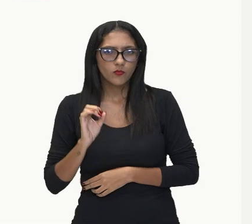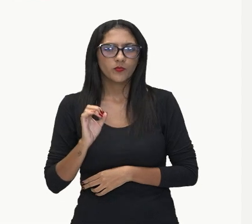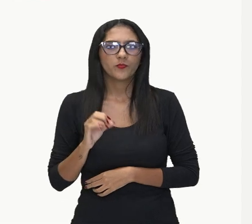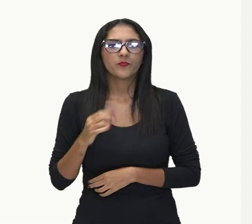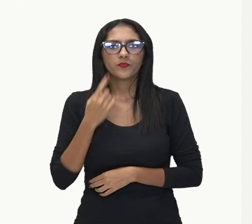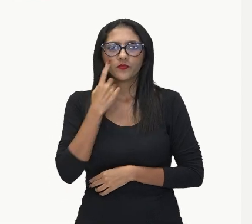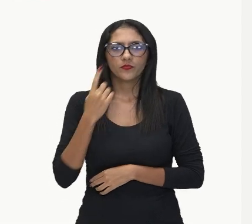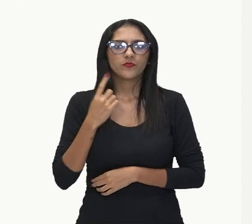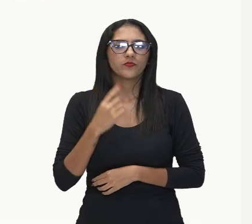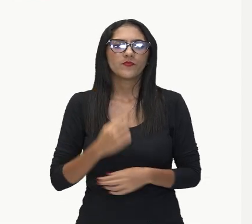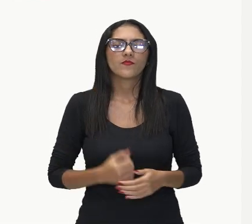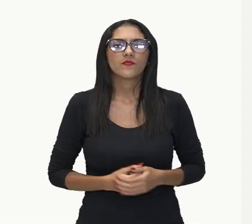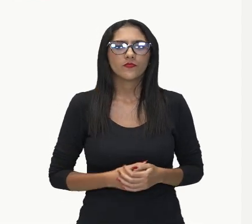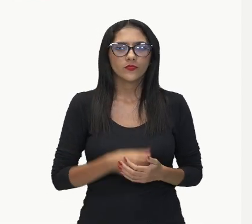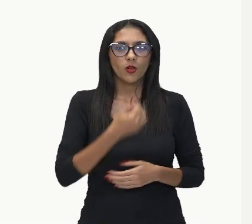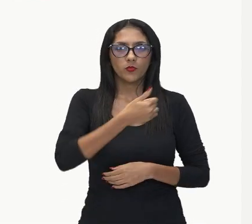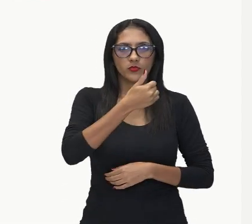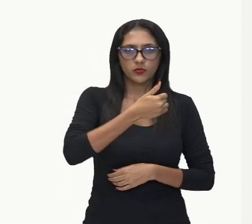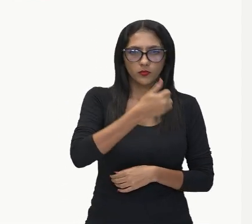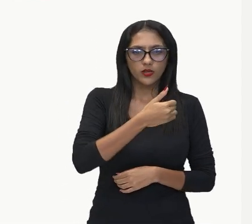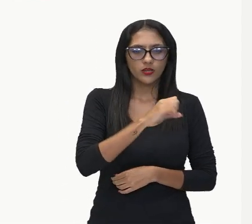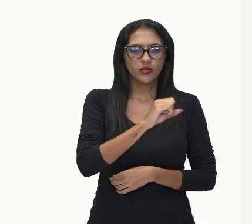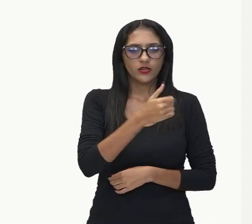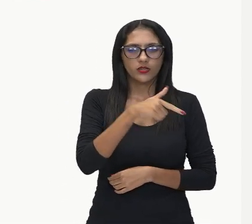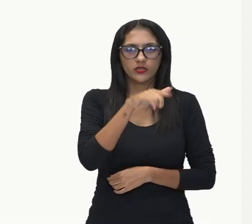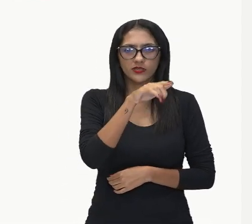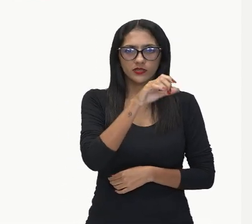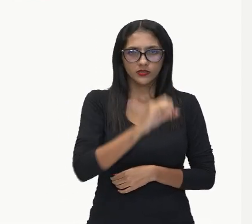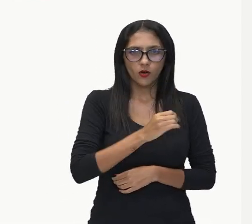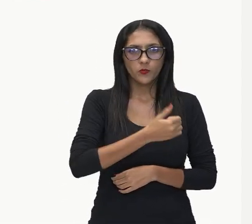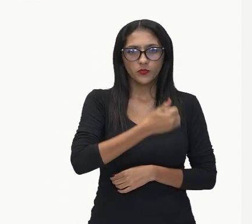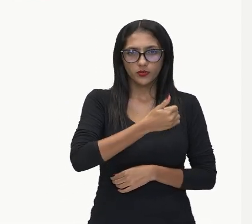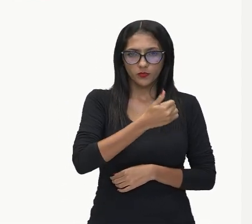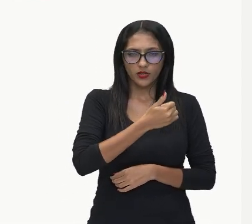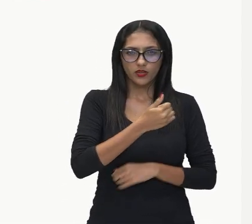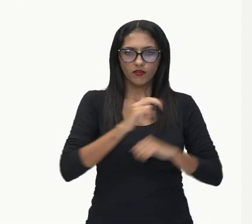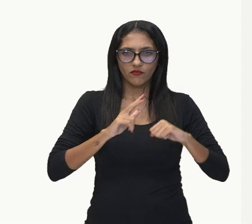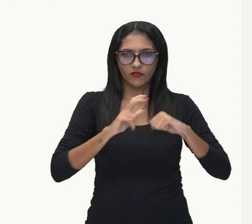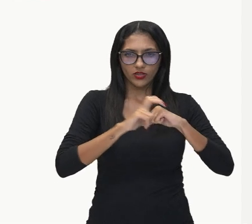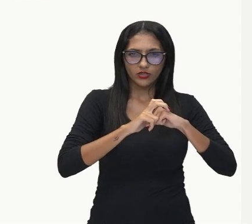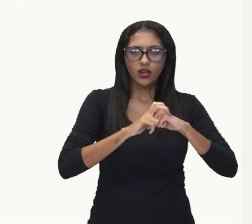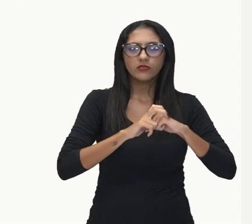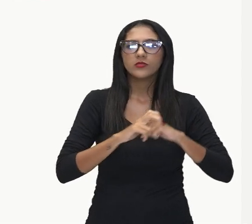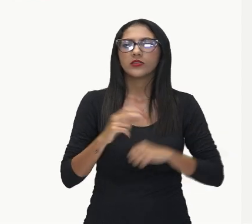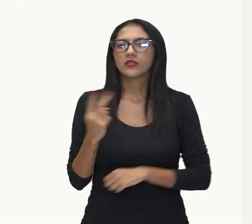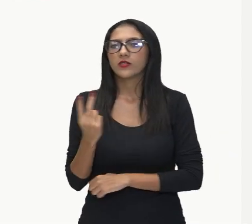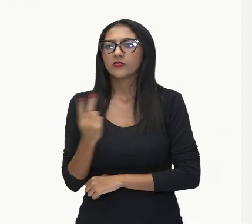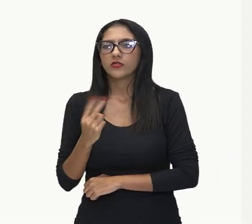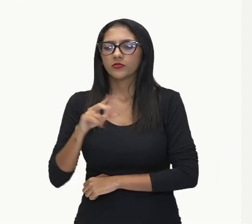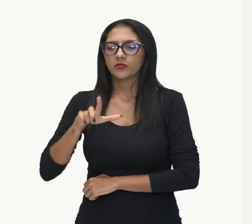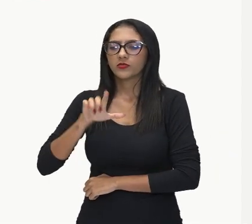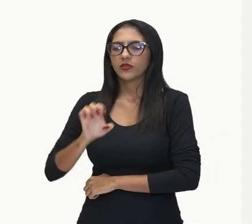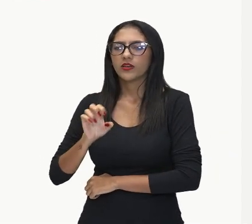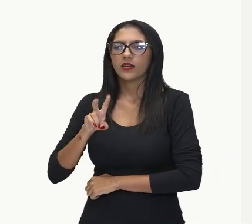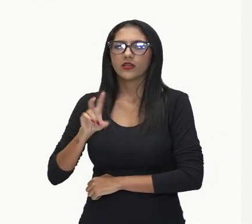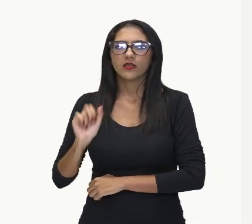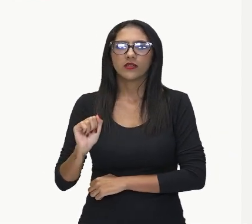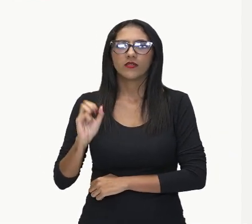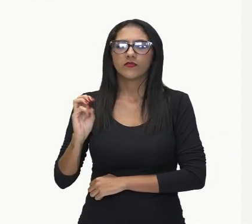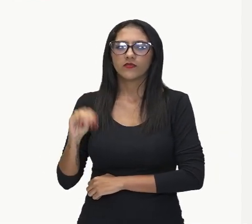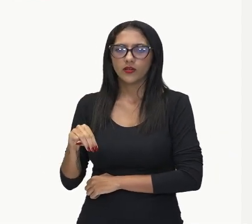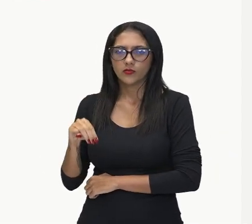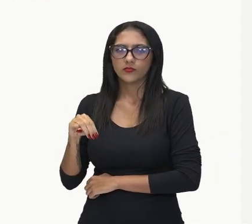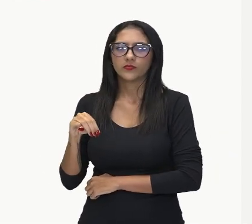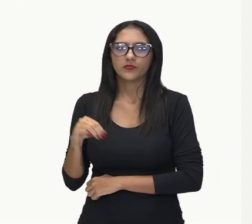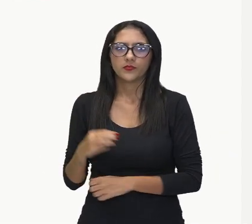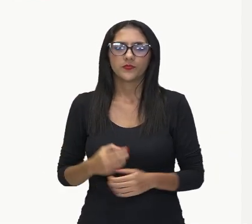pelo vírus, e a segunda oração, com o verbo levar, levam para o sistema nervoso